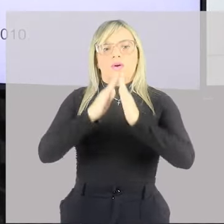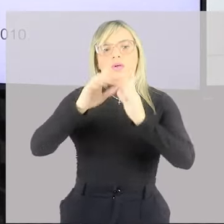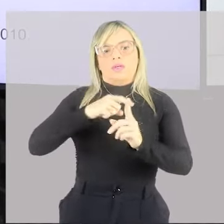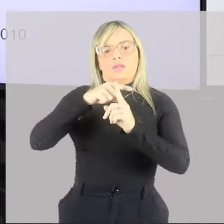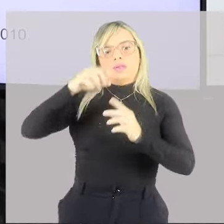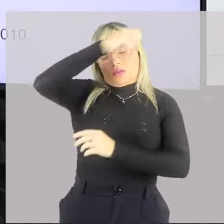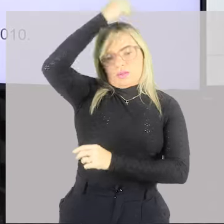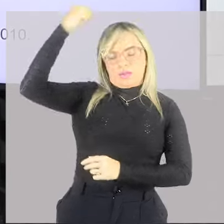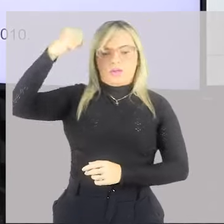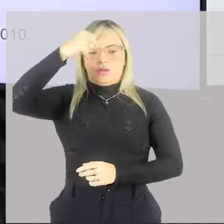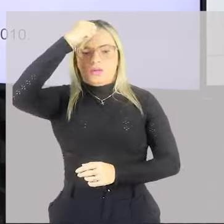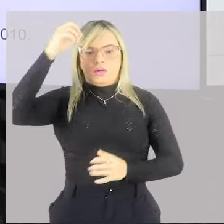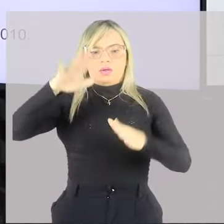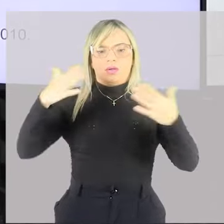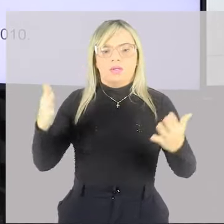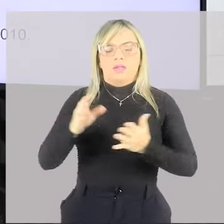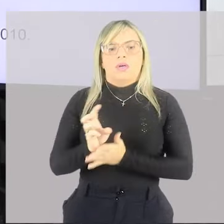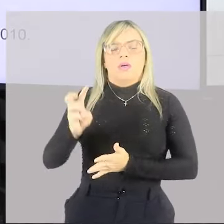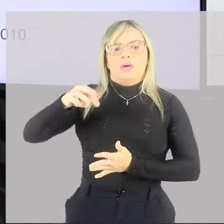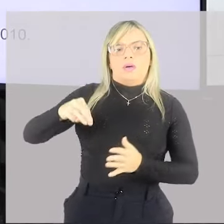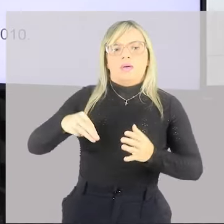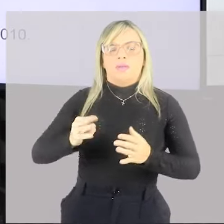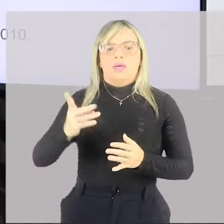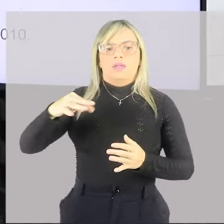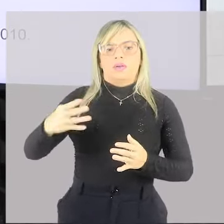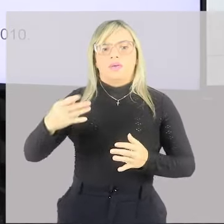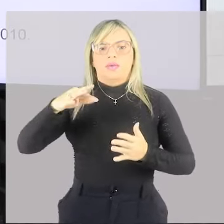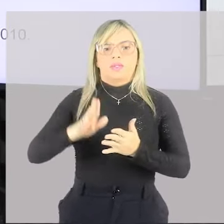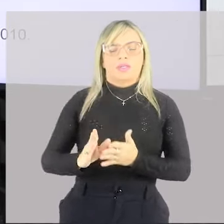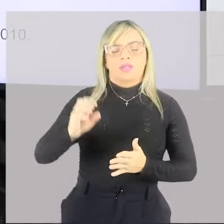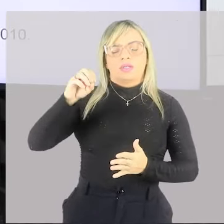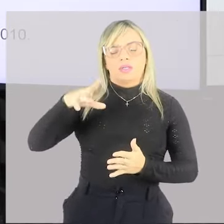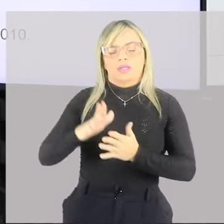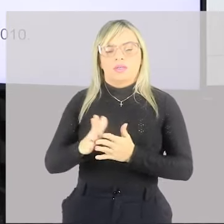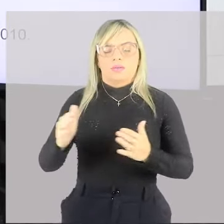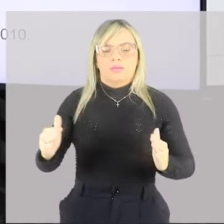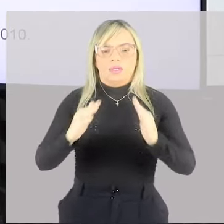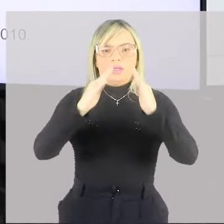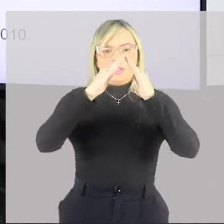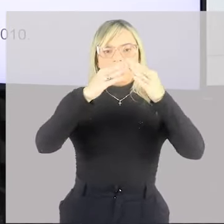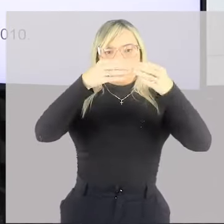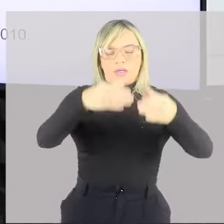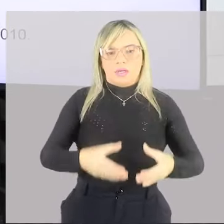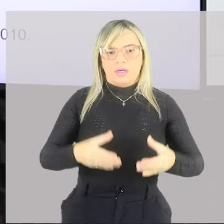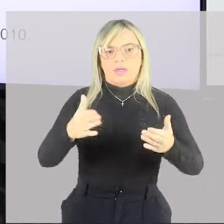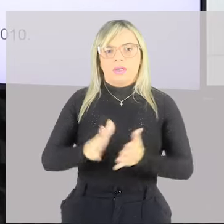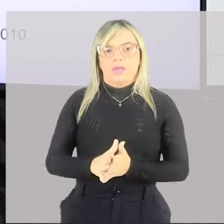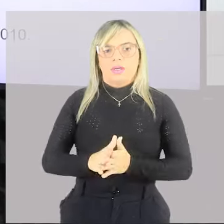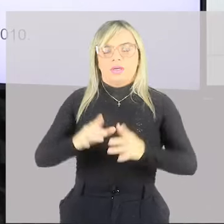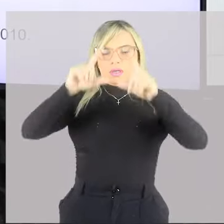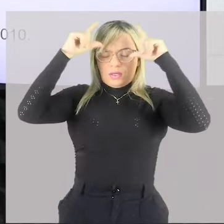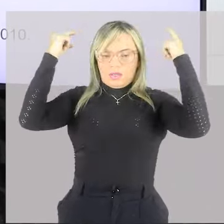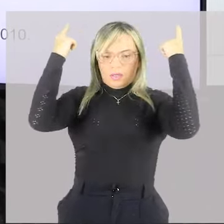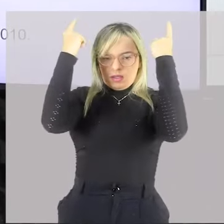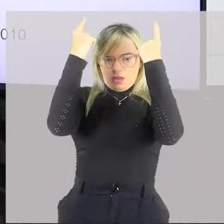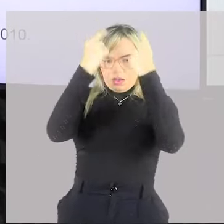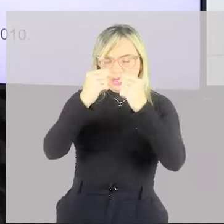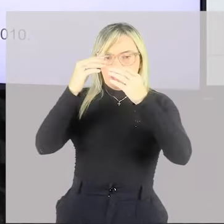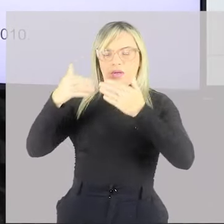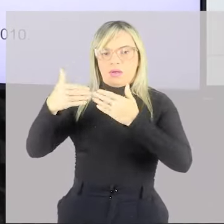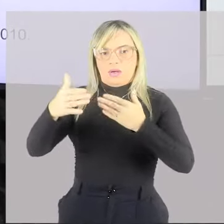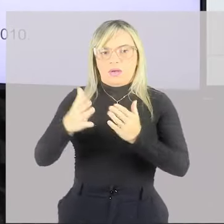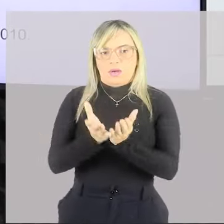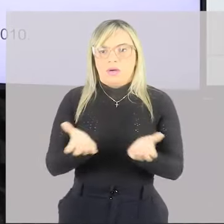enormes tanto em casas quanto em paredes na Grécia os painéis eram feitos ou em vasos mas tudo tinha que ser externo